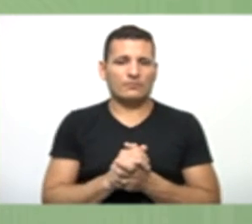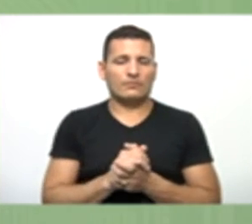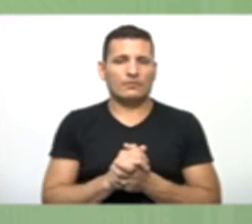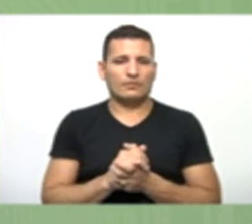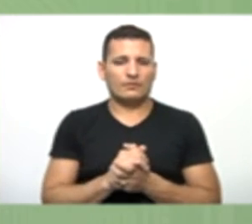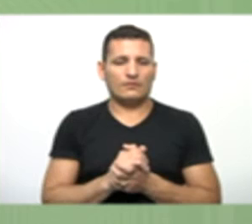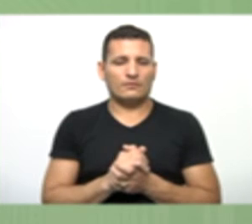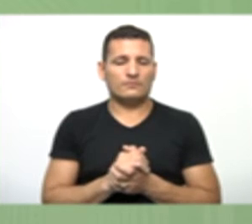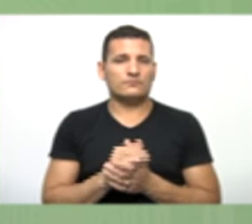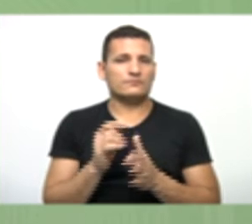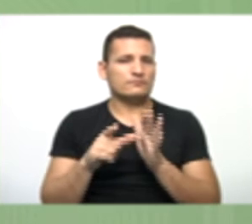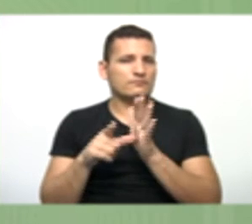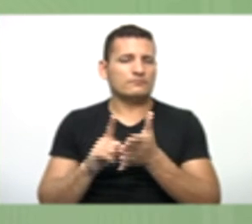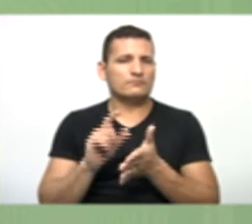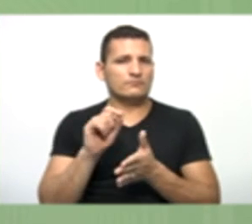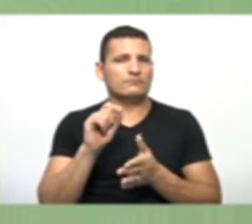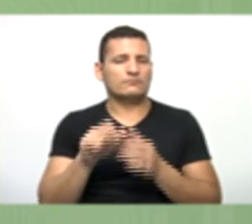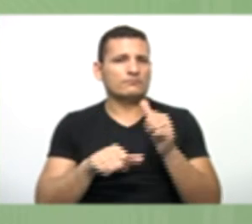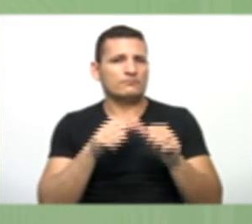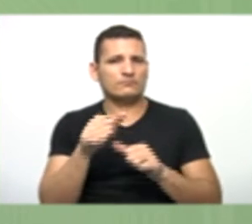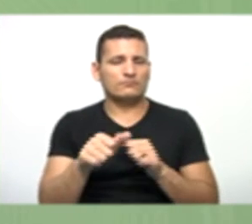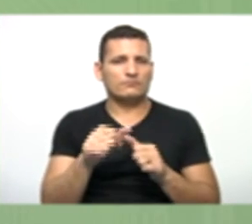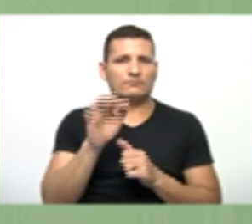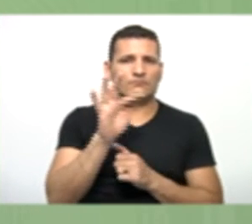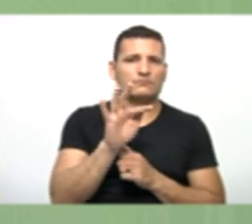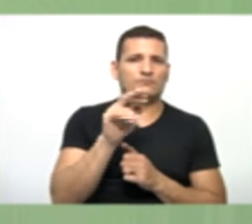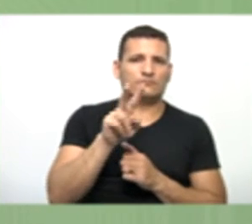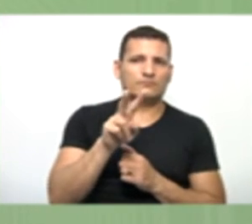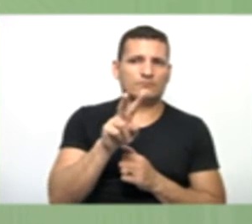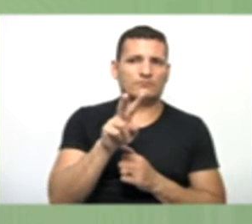da anterior de informação é o meu FV, que lá eu tinha